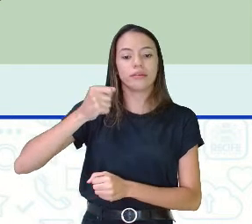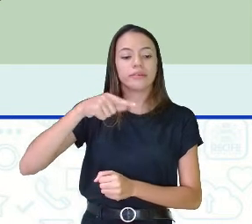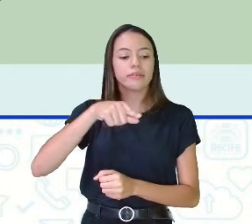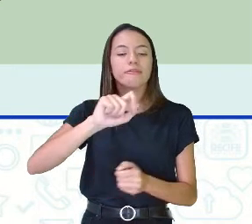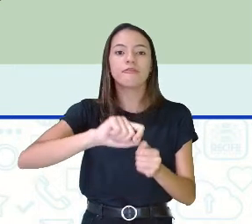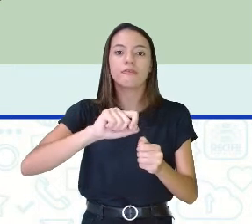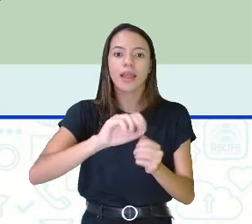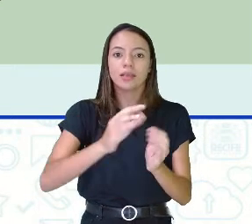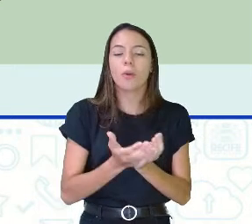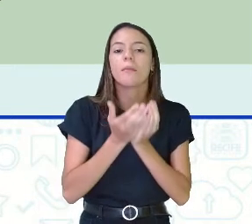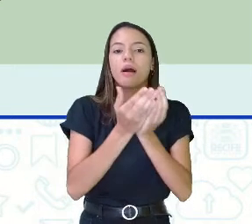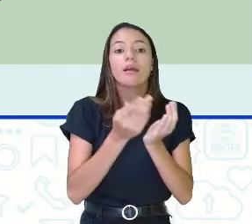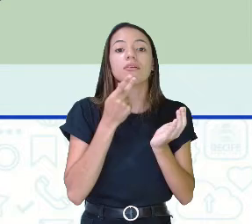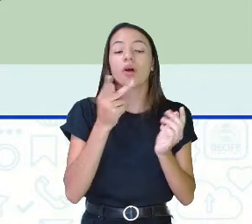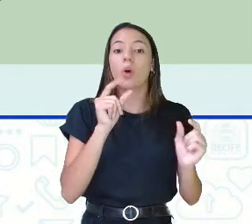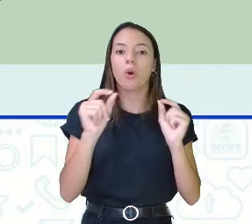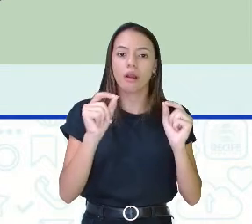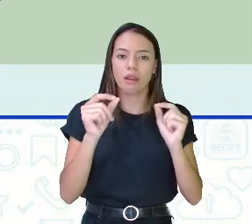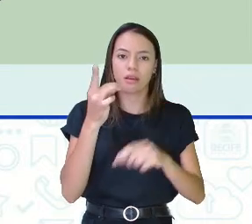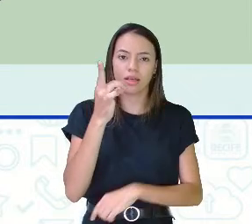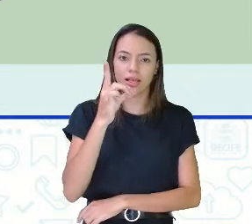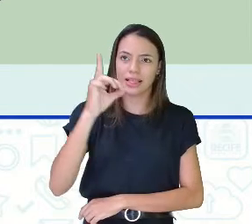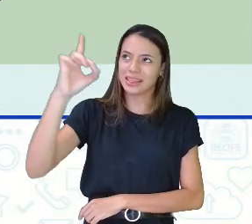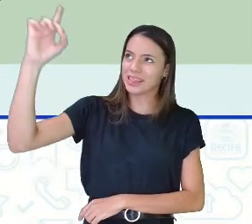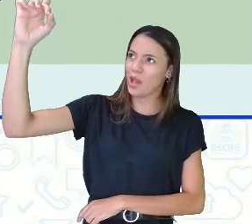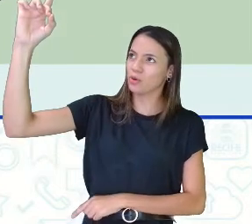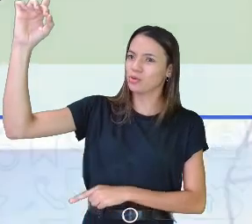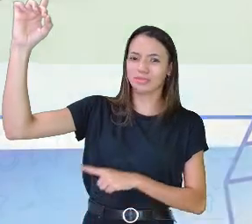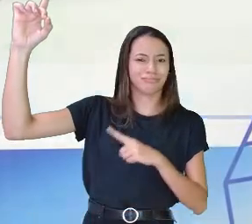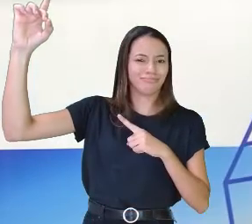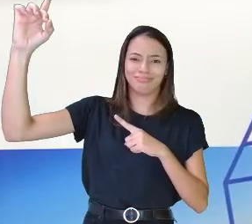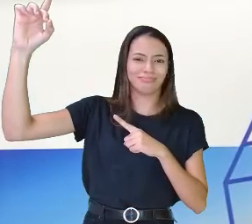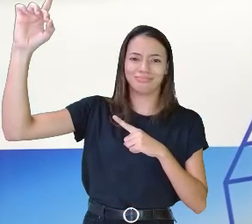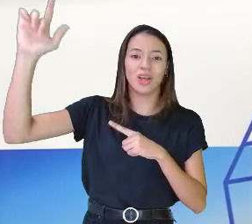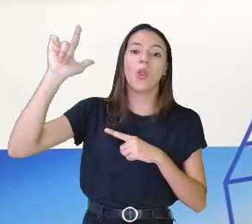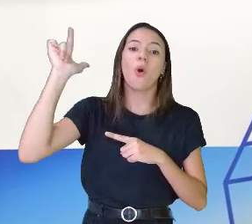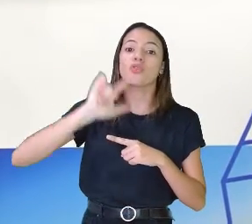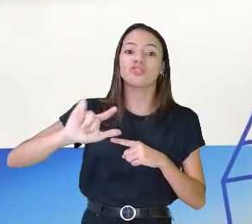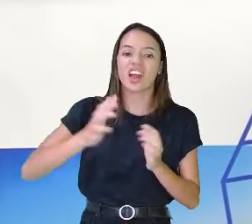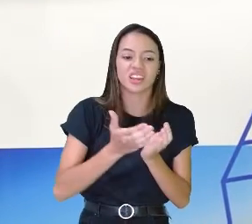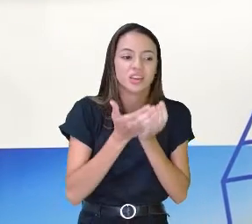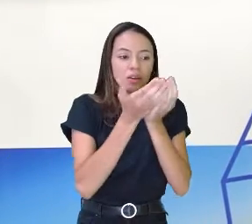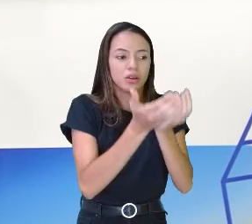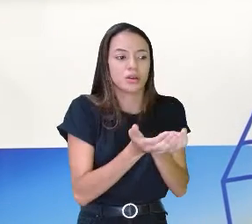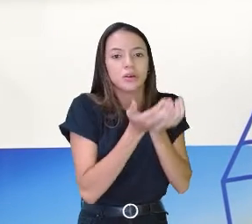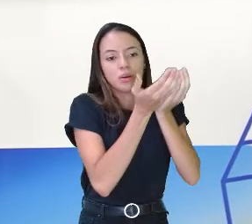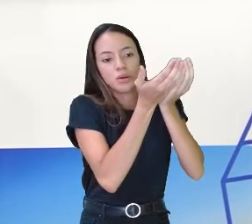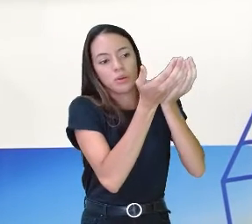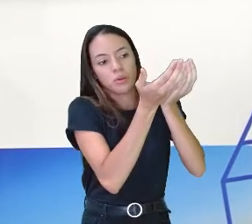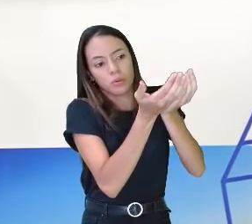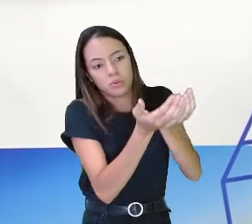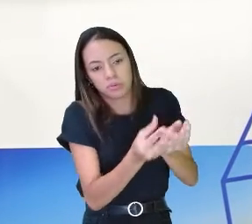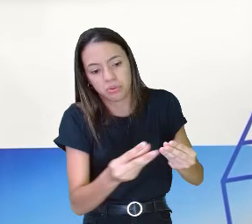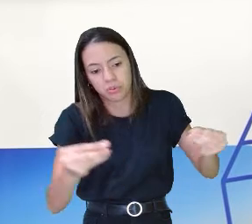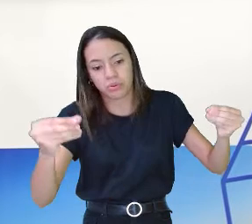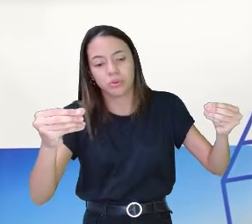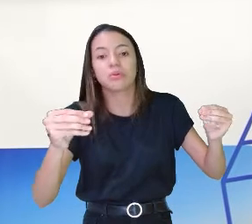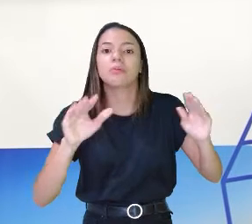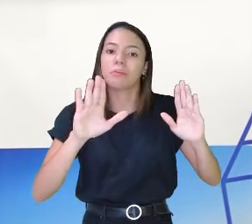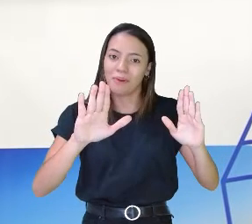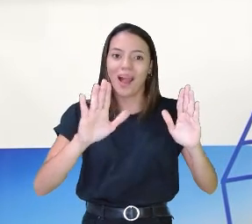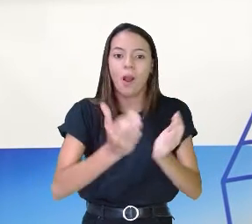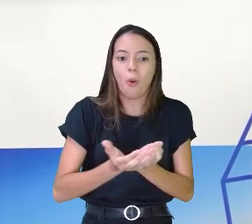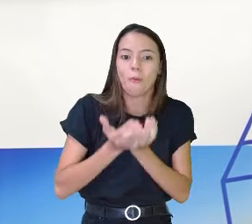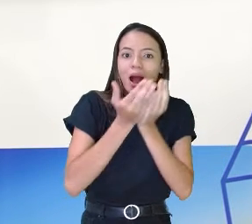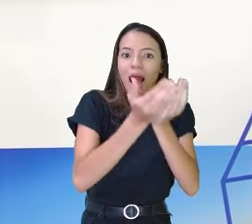frase: nem Deus pode afundar o Titanic. E a gente sabe que o Titanic afundou. Então,